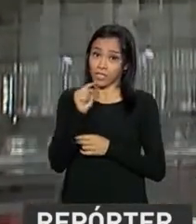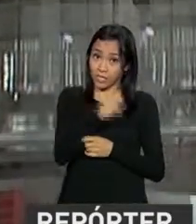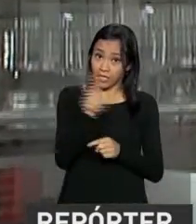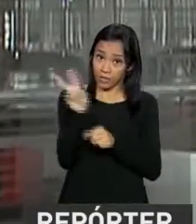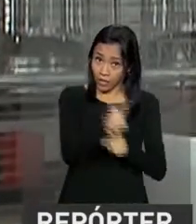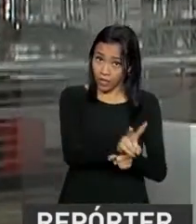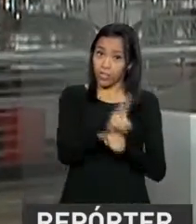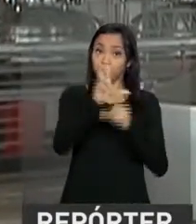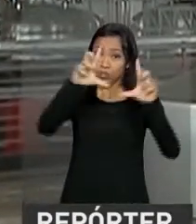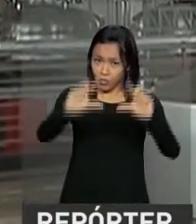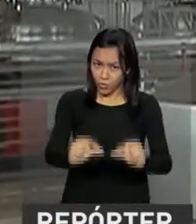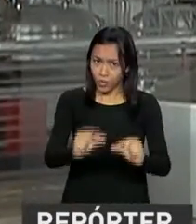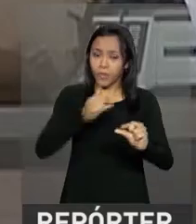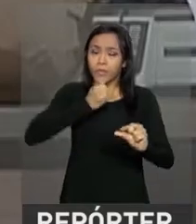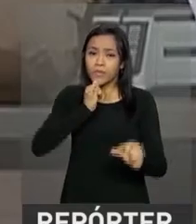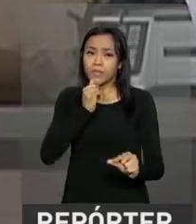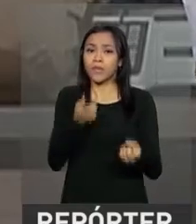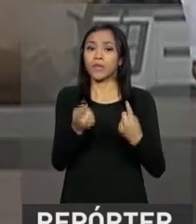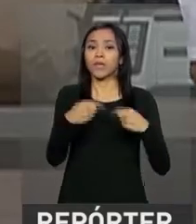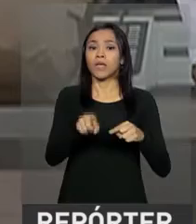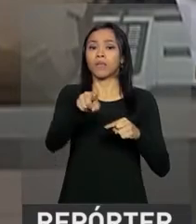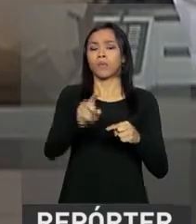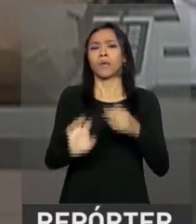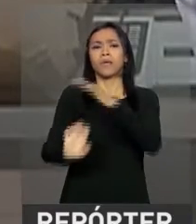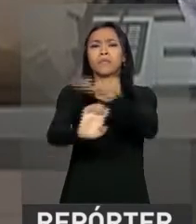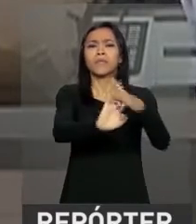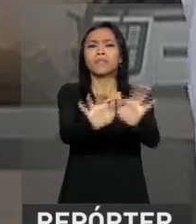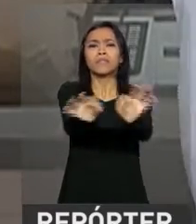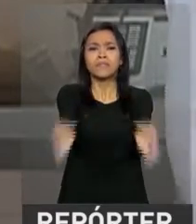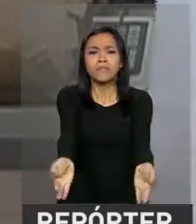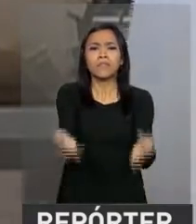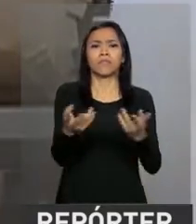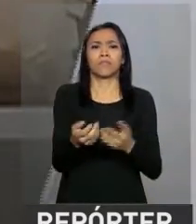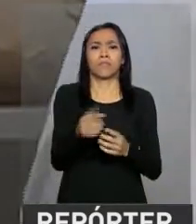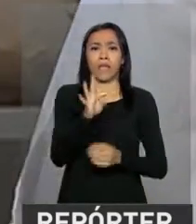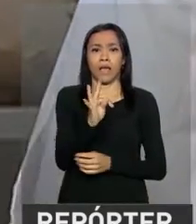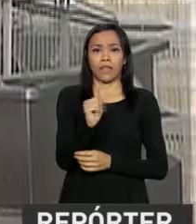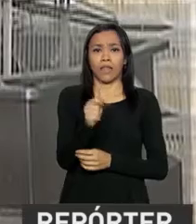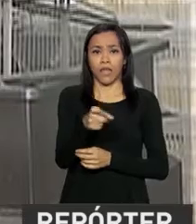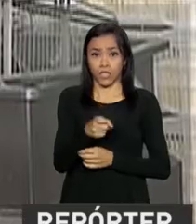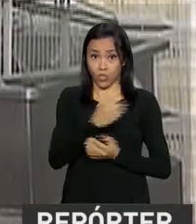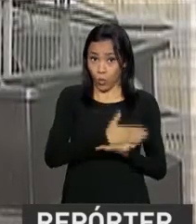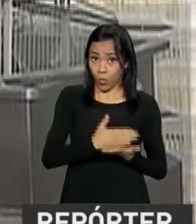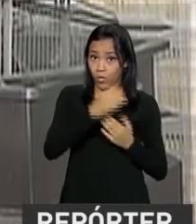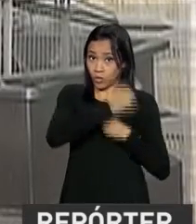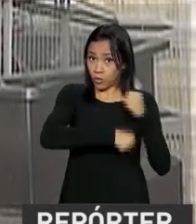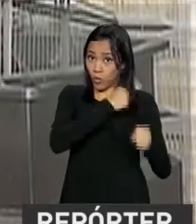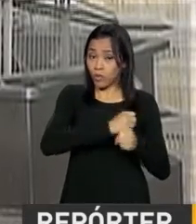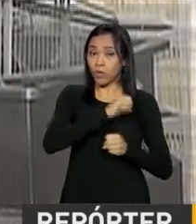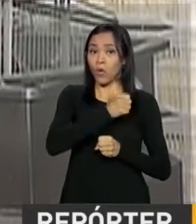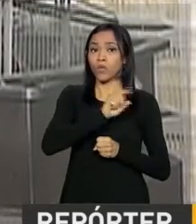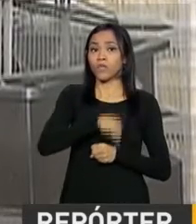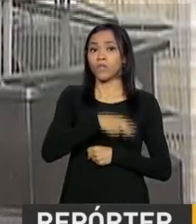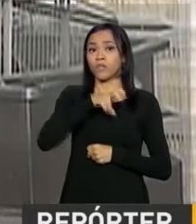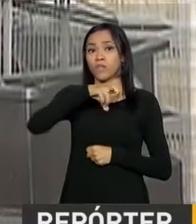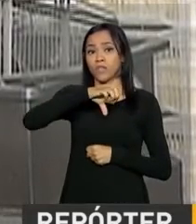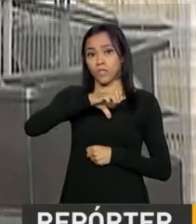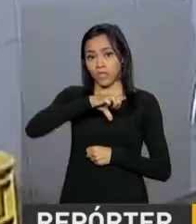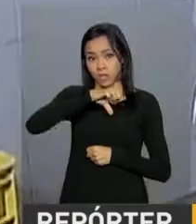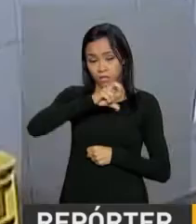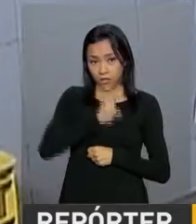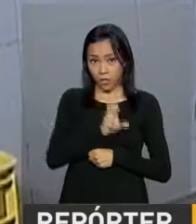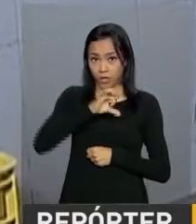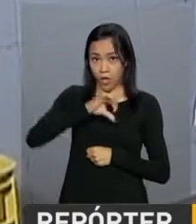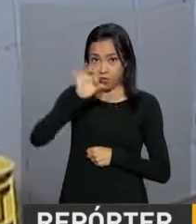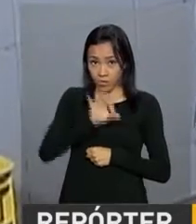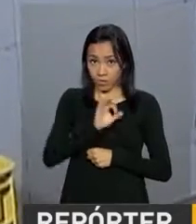também diminuíram. Por exemplo, para micro e pequenas empresas, a taxa no início do ano era de 11,59% ao ano.